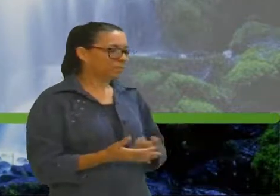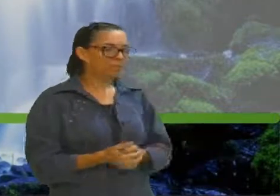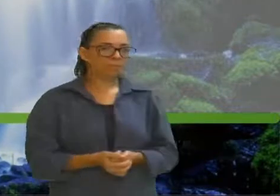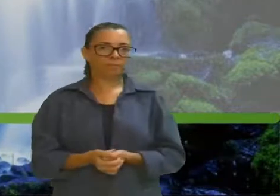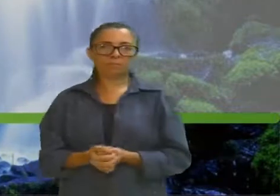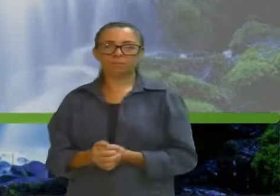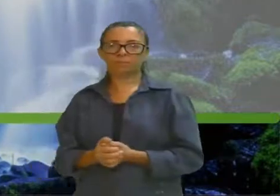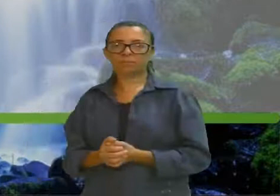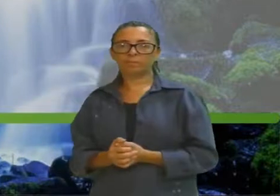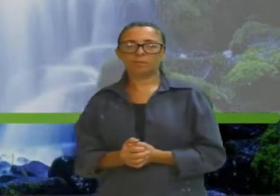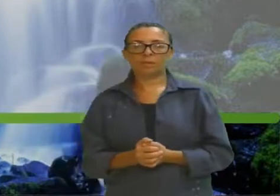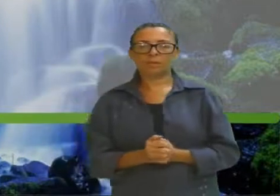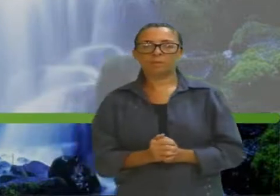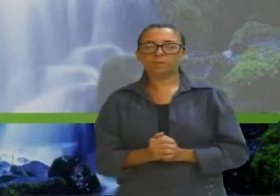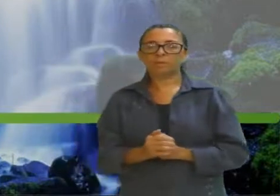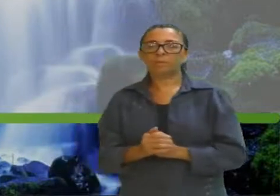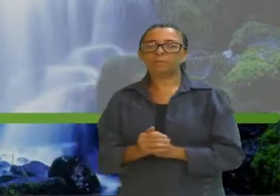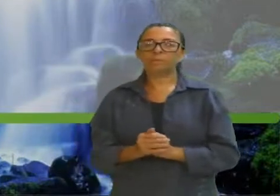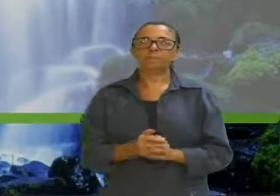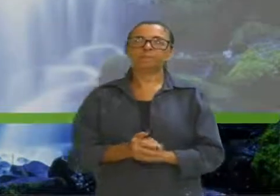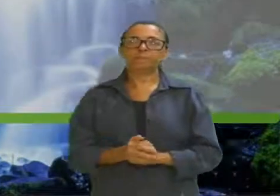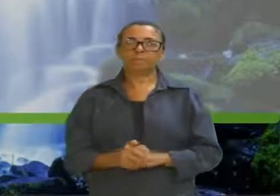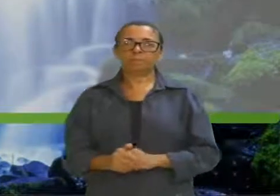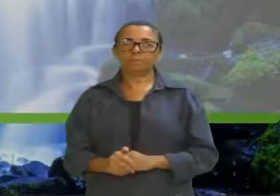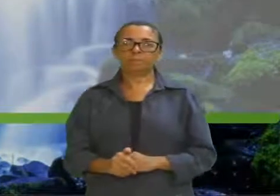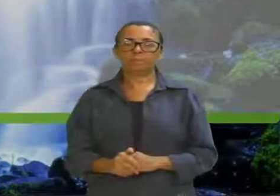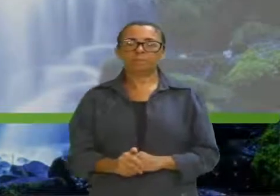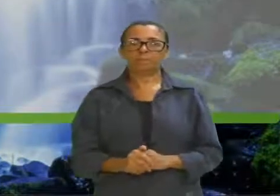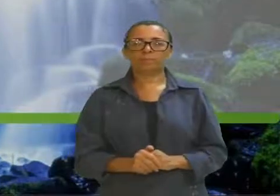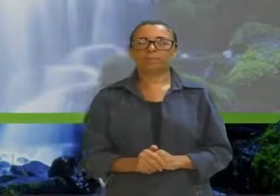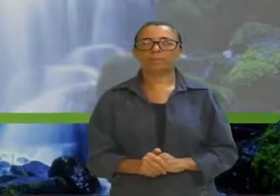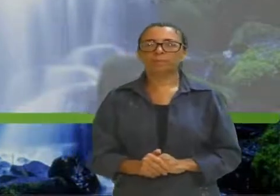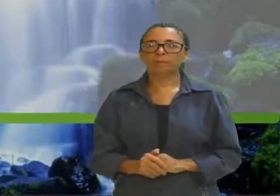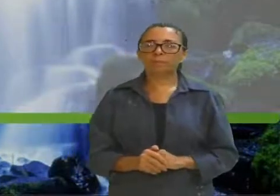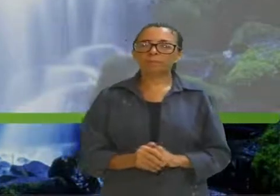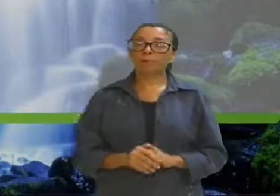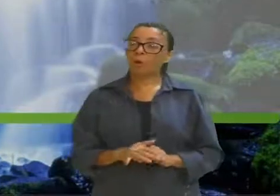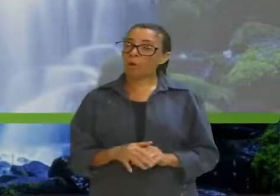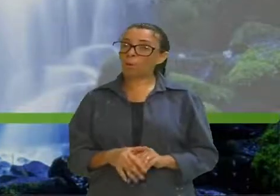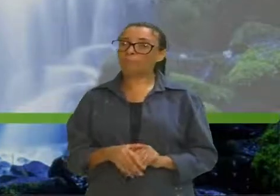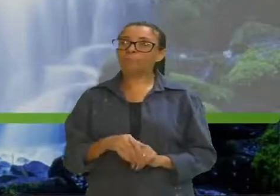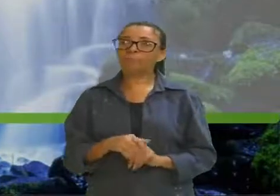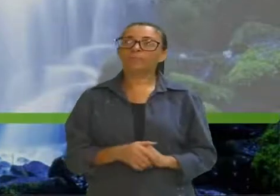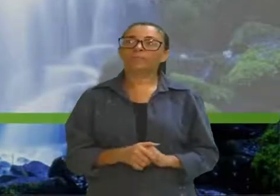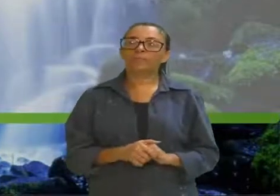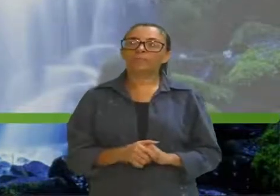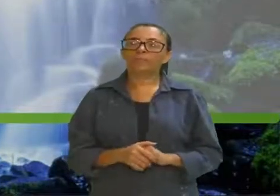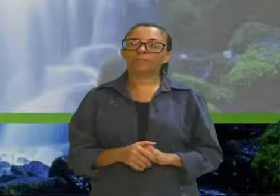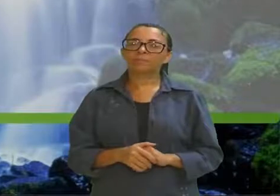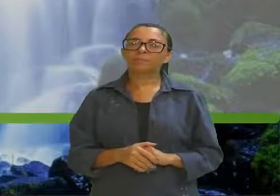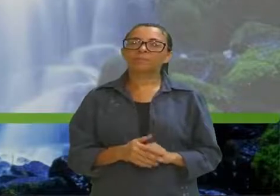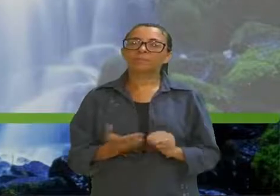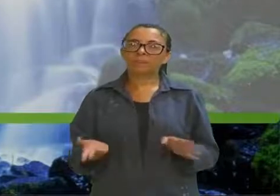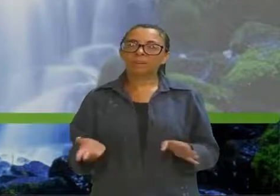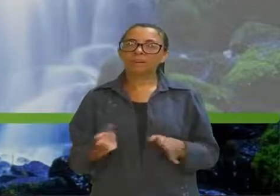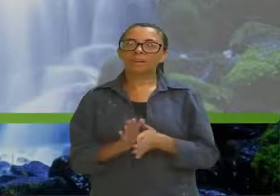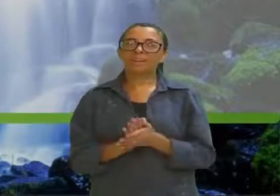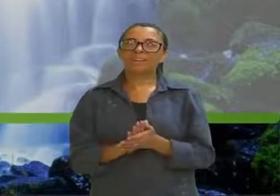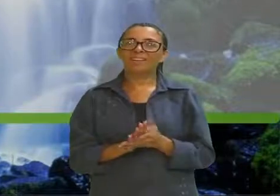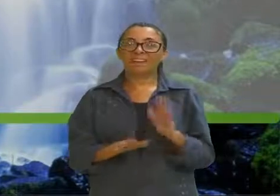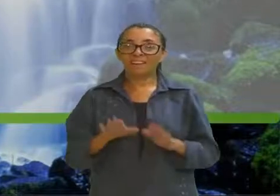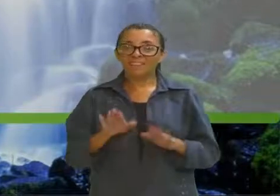terra. Amém? Amados, nós estamos chegando no final da nossa lição hoje. Hoje eu estou ao contrário,